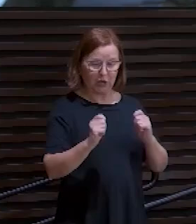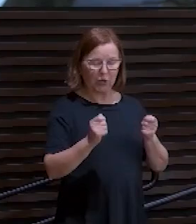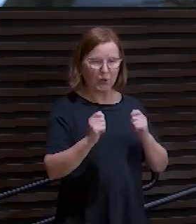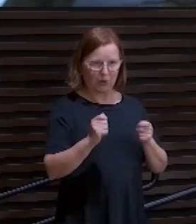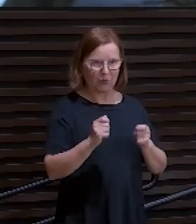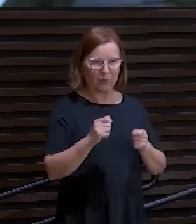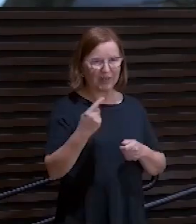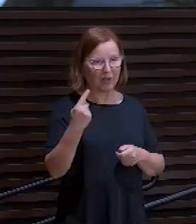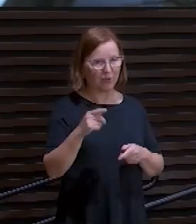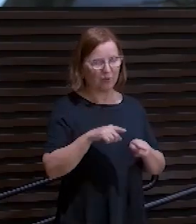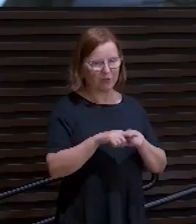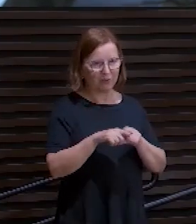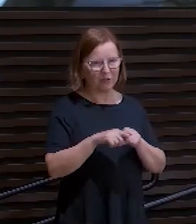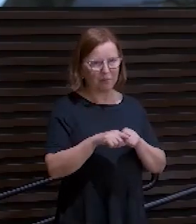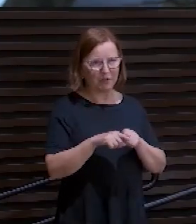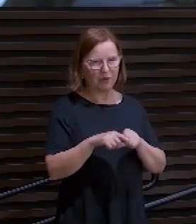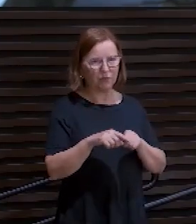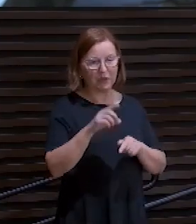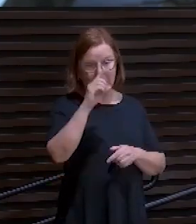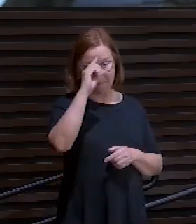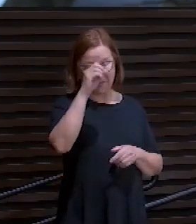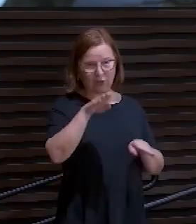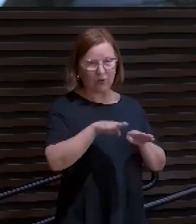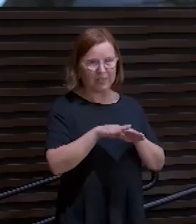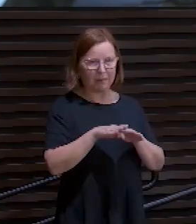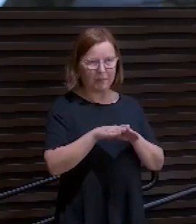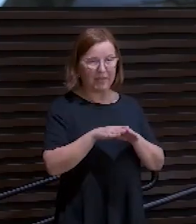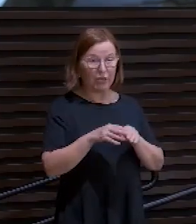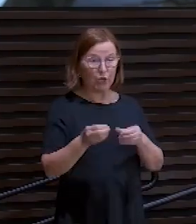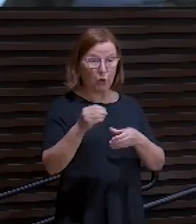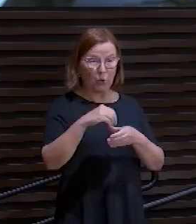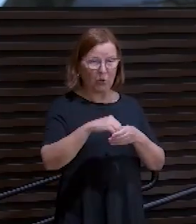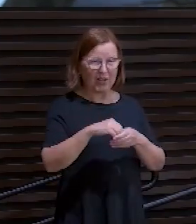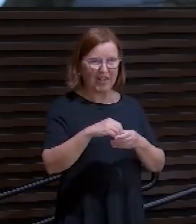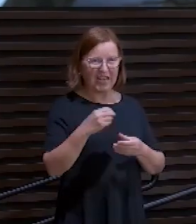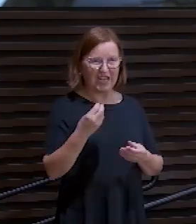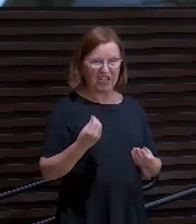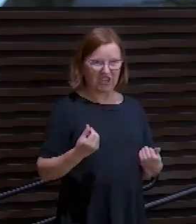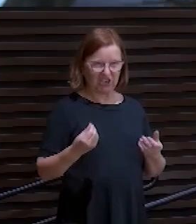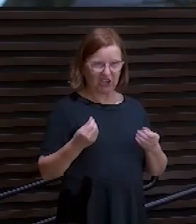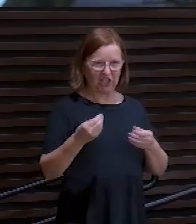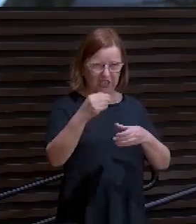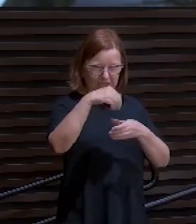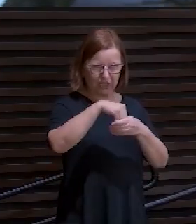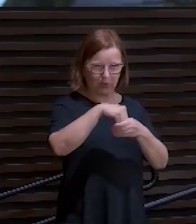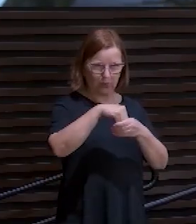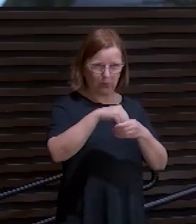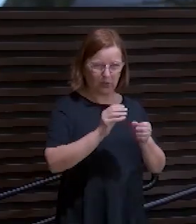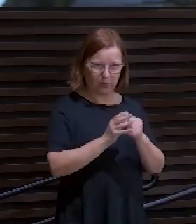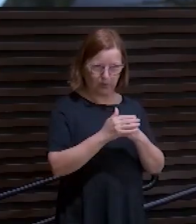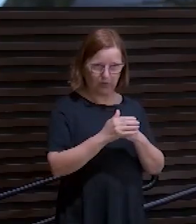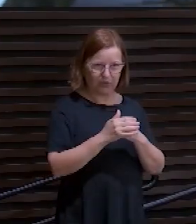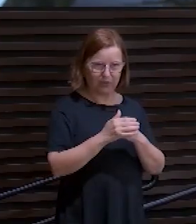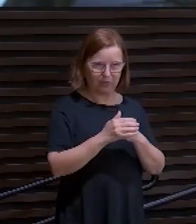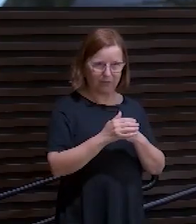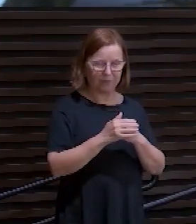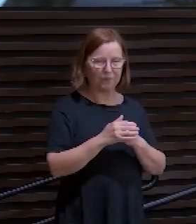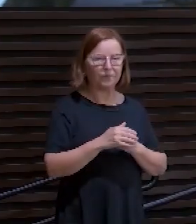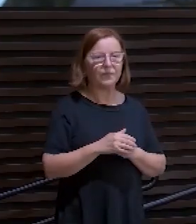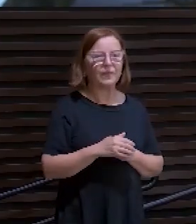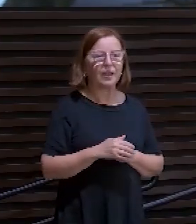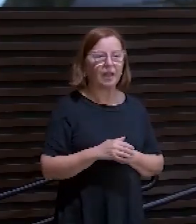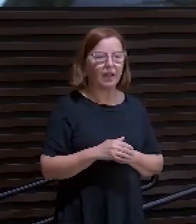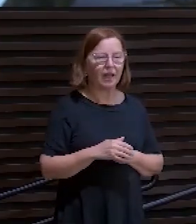roubando inclusive utensílios do rei. Mas por que ele está fazendo isso? Por que ele não se